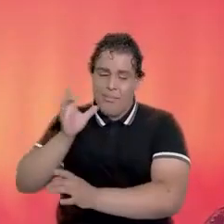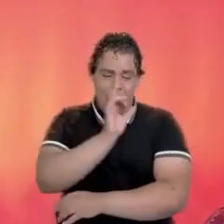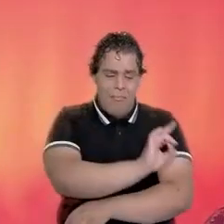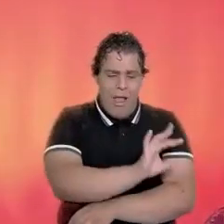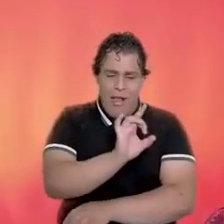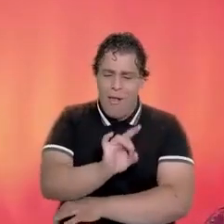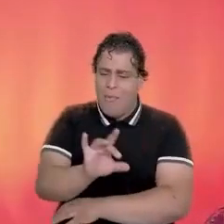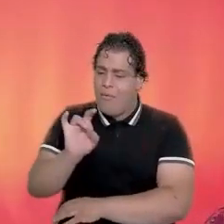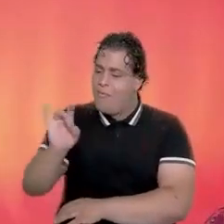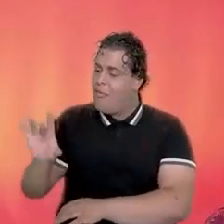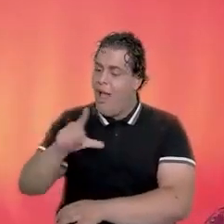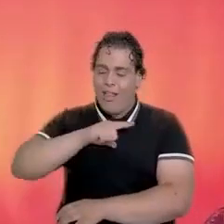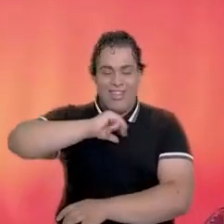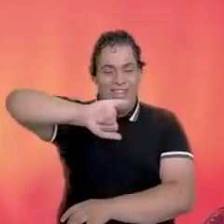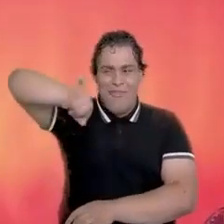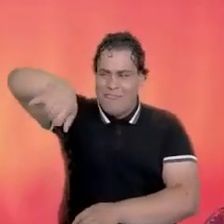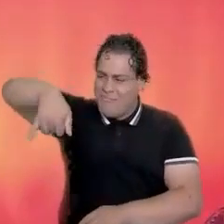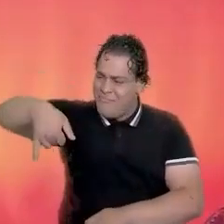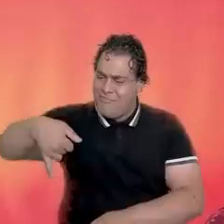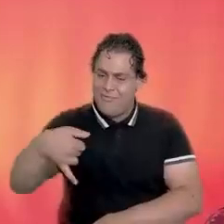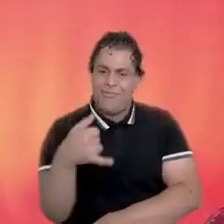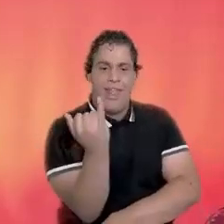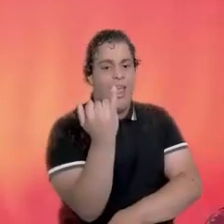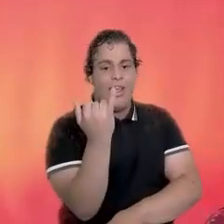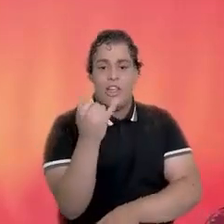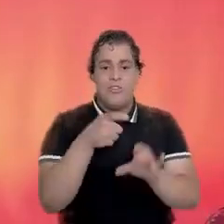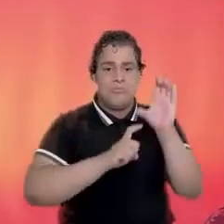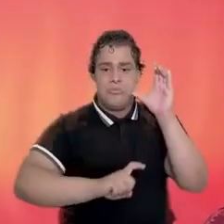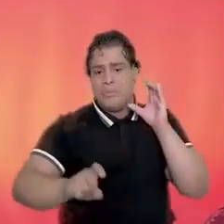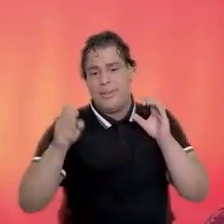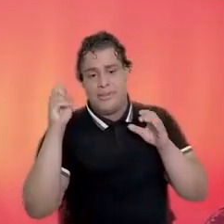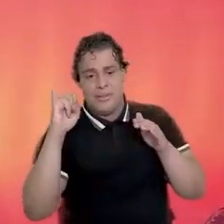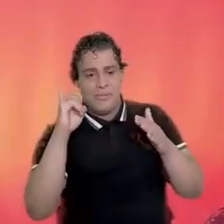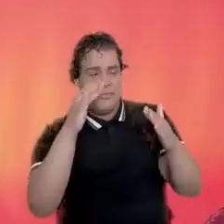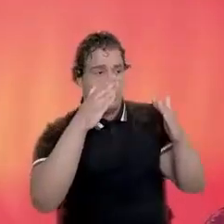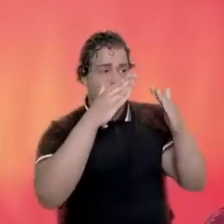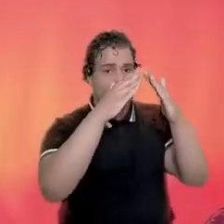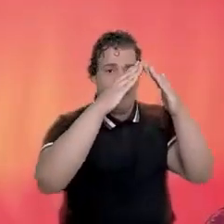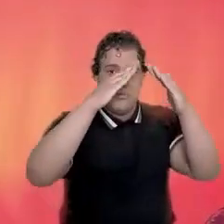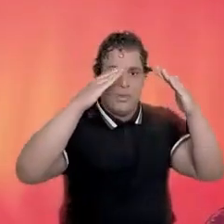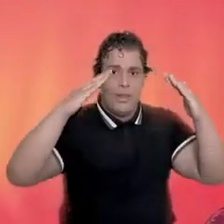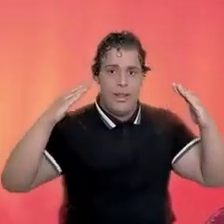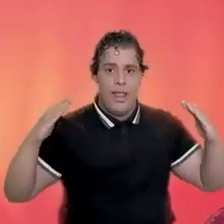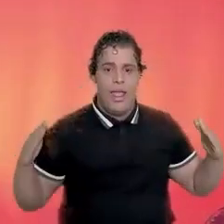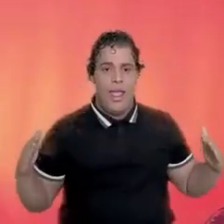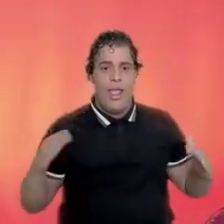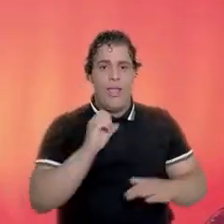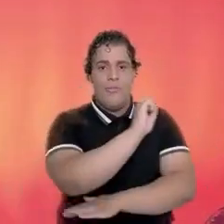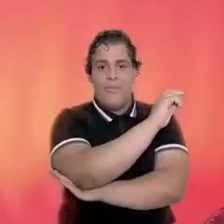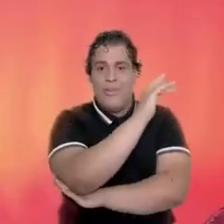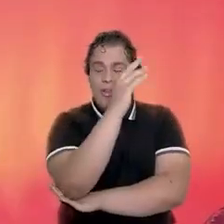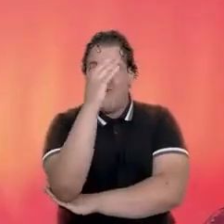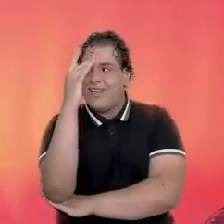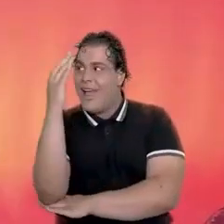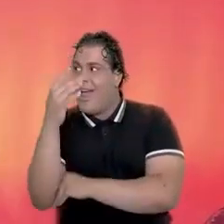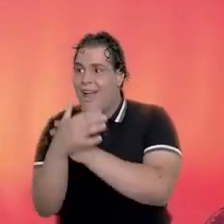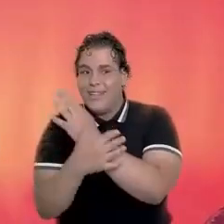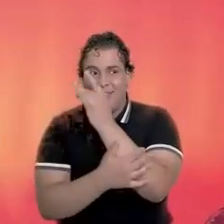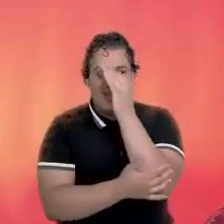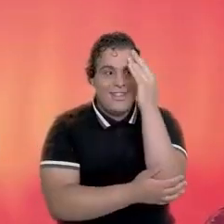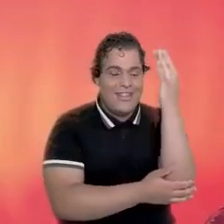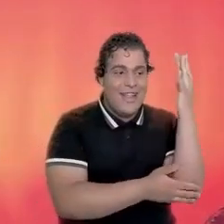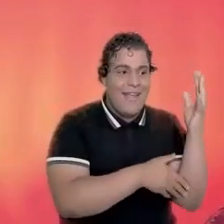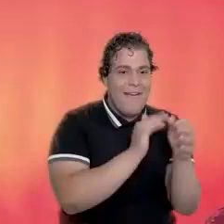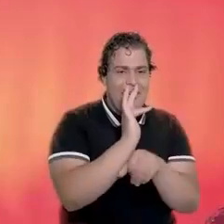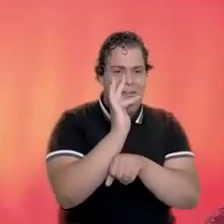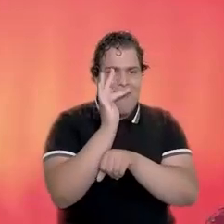oportunidade, seja em um templo, um jardim, seja uma universidade. Todos esses espaços